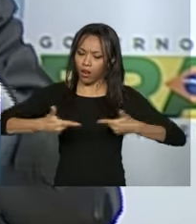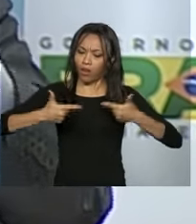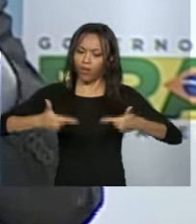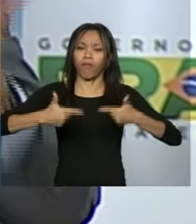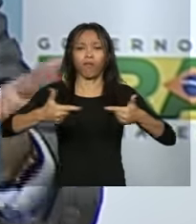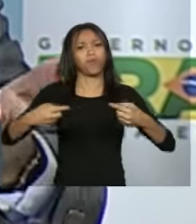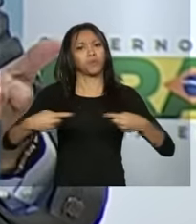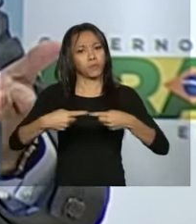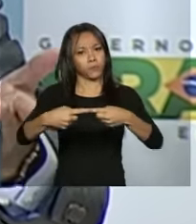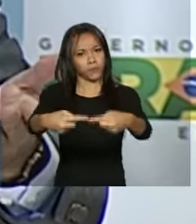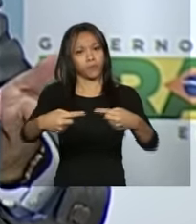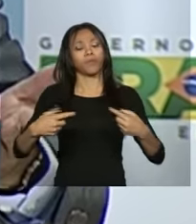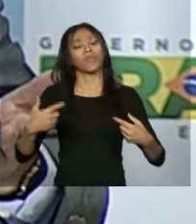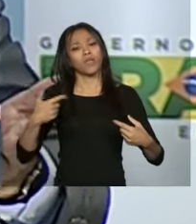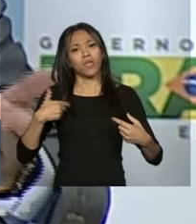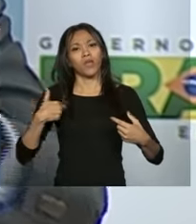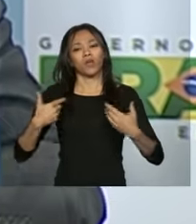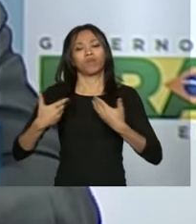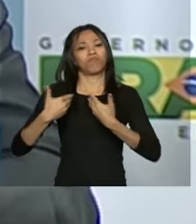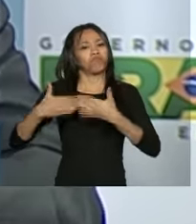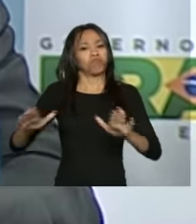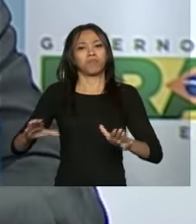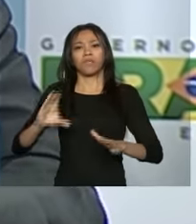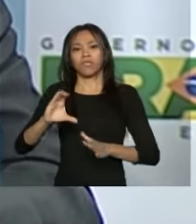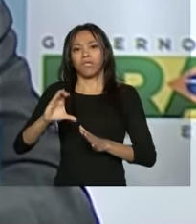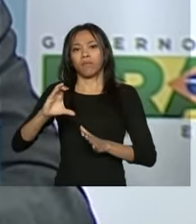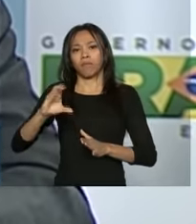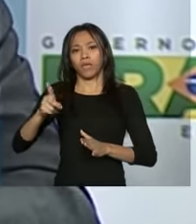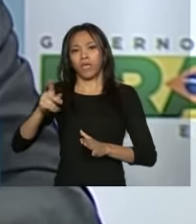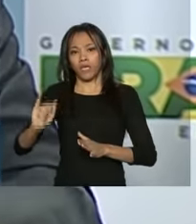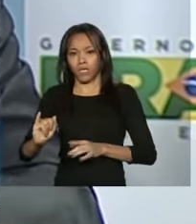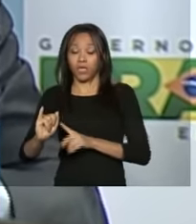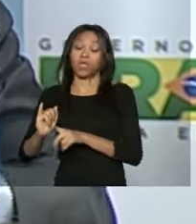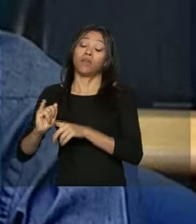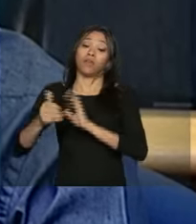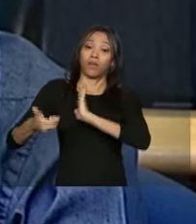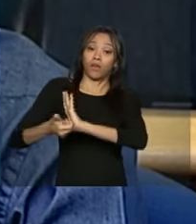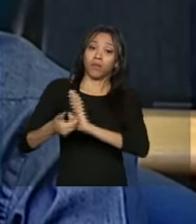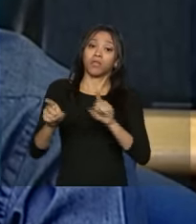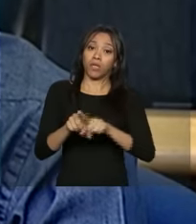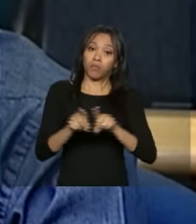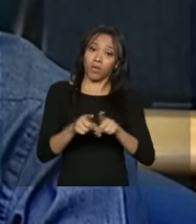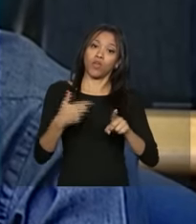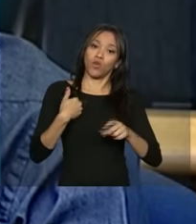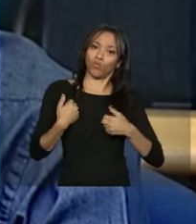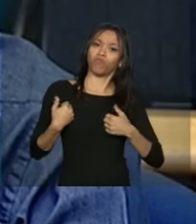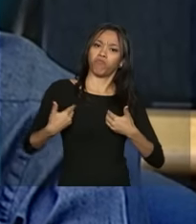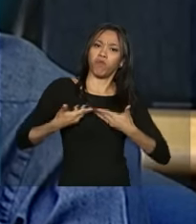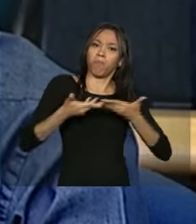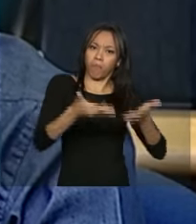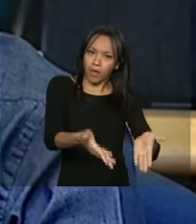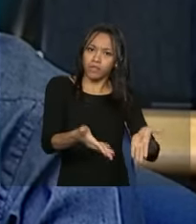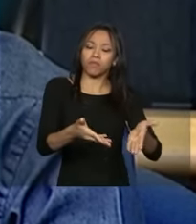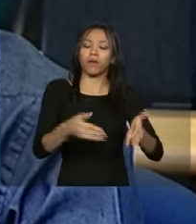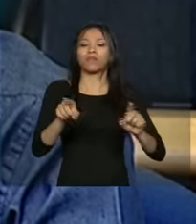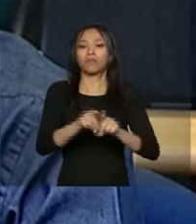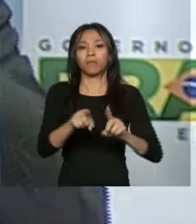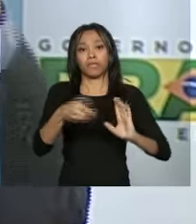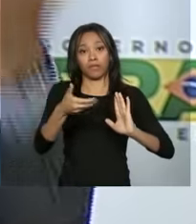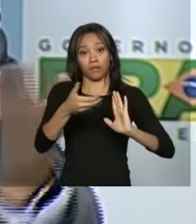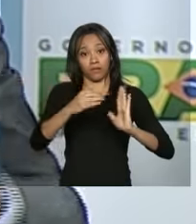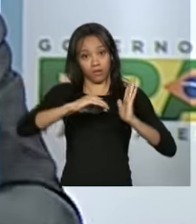fui inclusive abri tanto a CPI do Senado como a CPI da da câmara eh trazendo as nossas contribuições os nossos técnicos